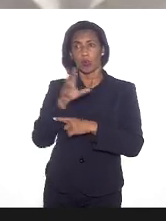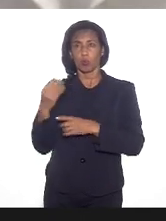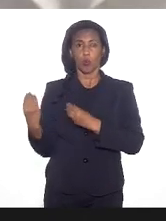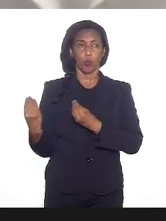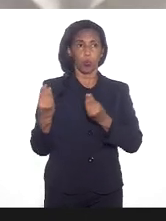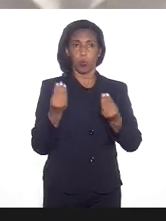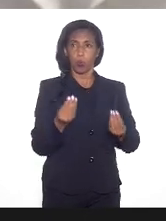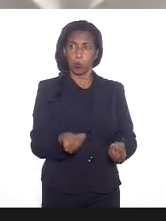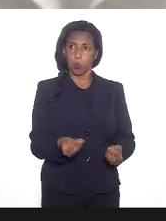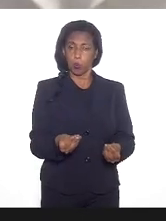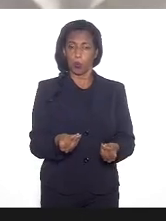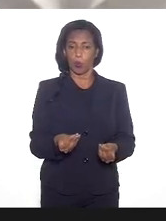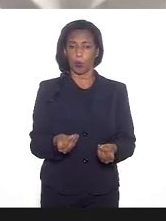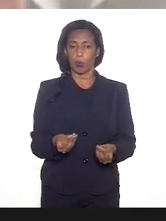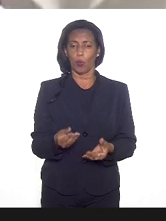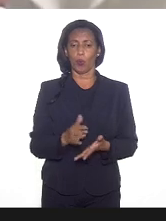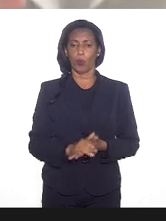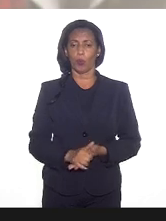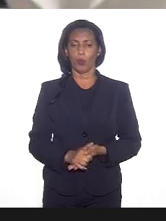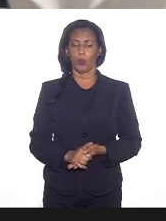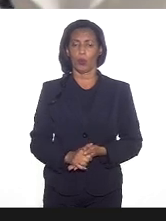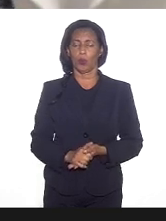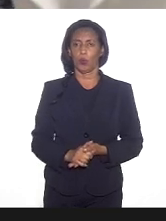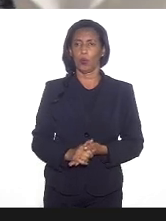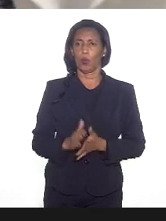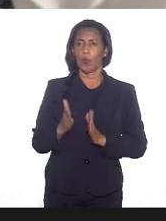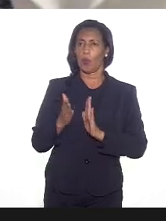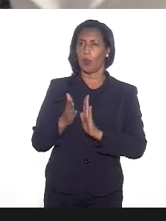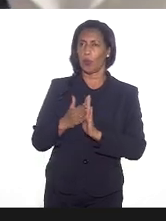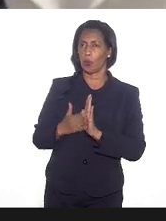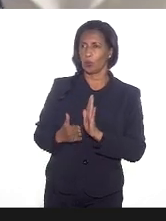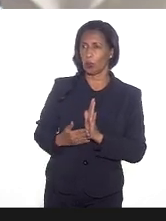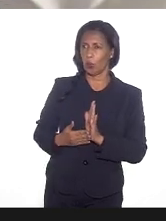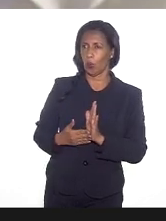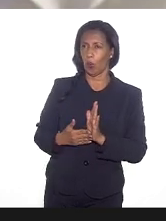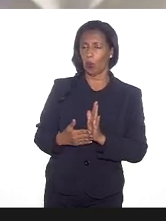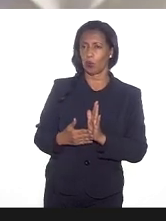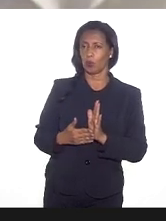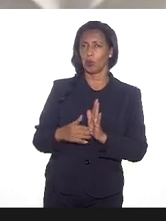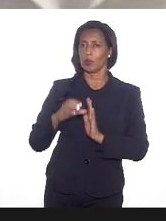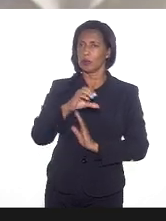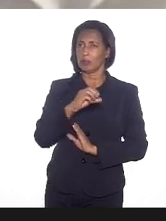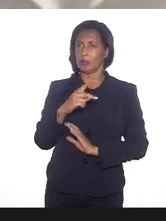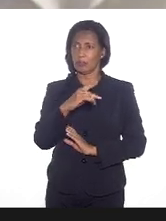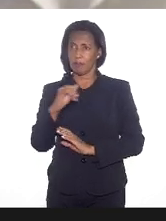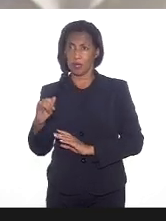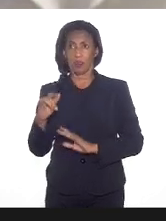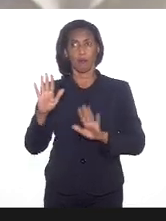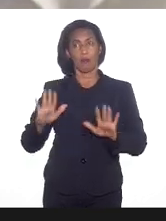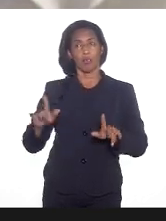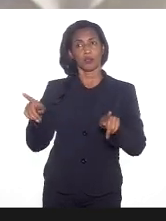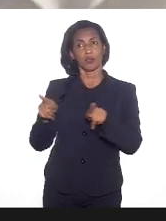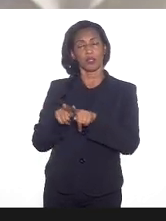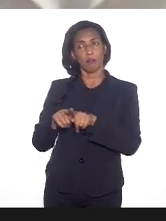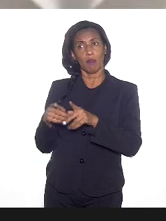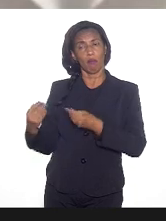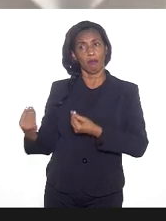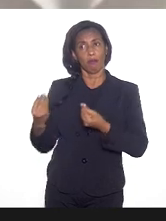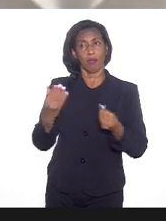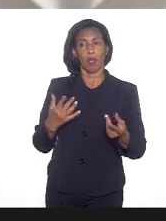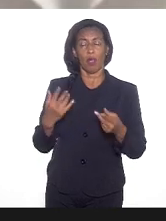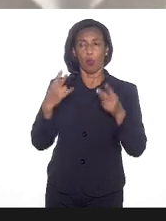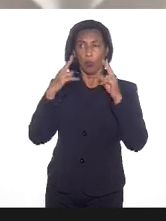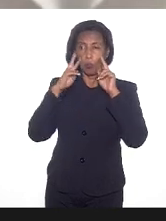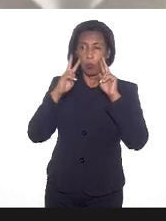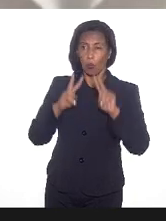estabelecer, né, o protocolo de condução da CPI, mas também de trazer, né, um